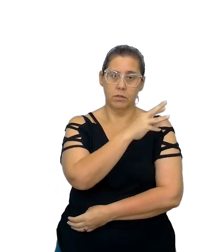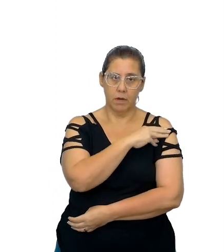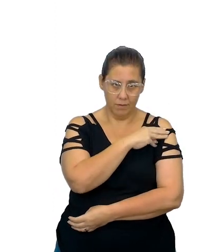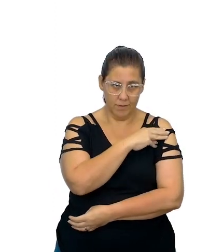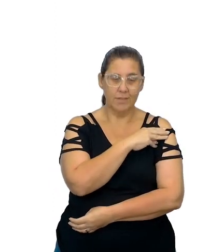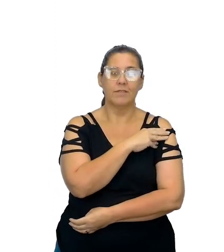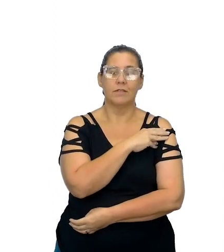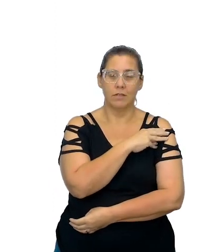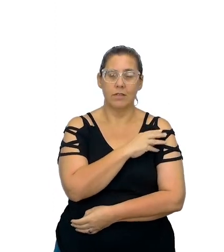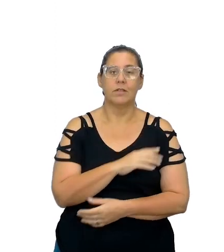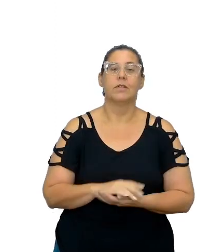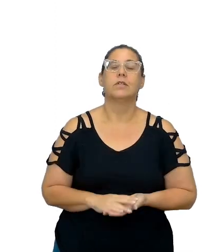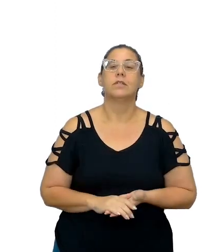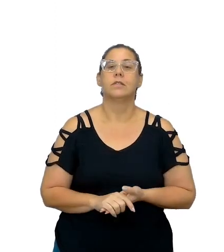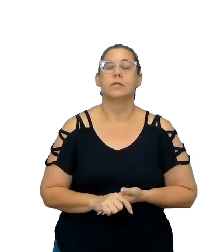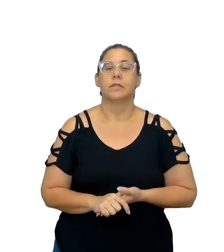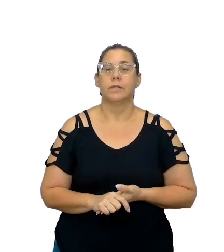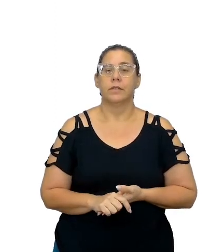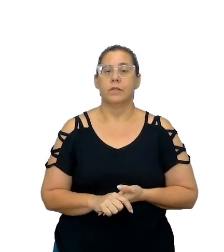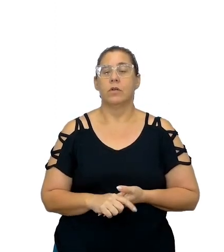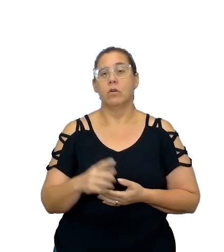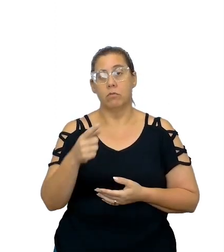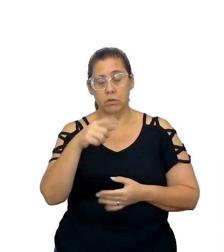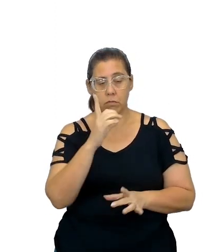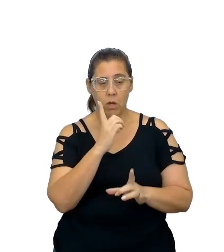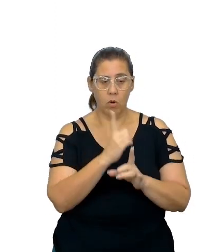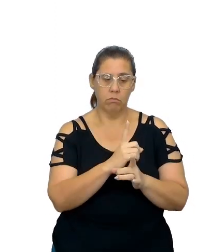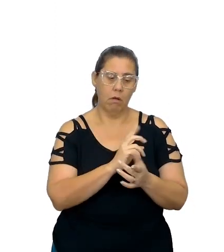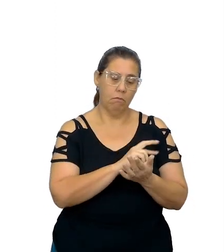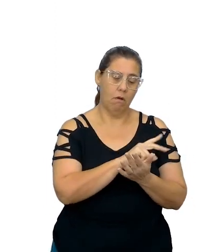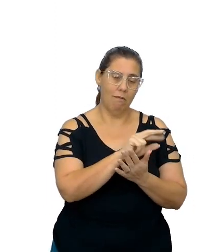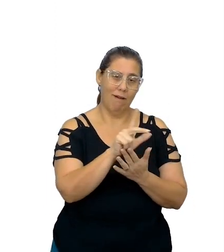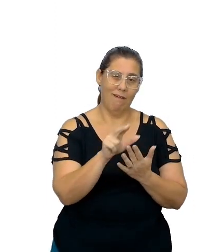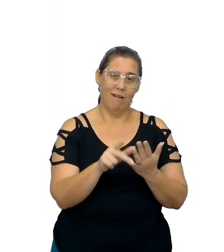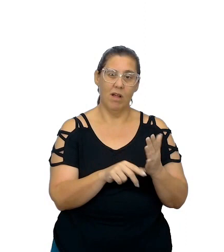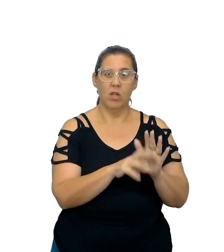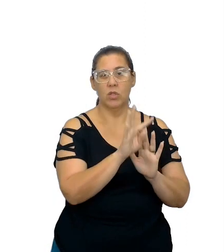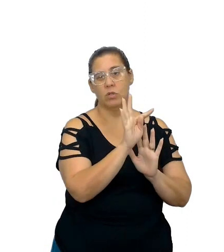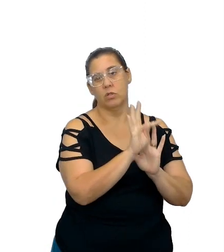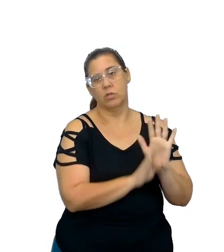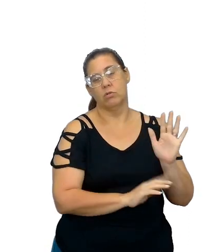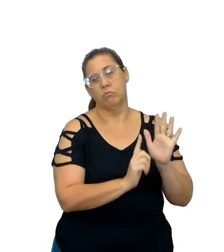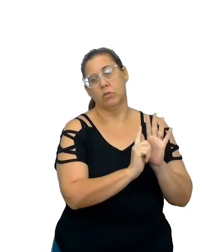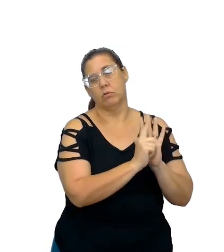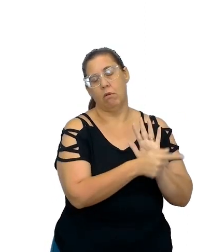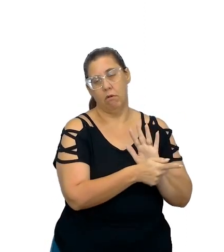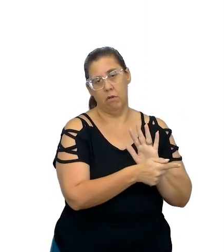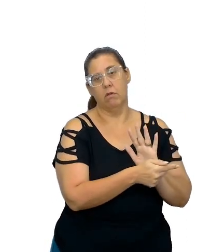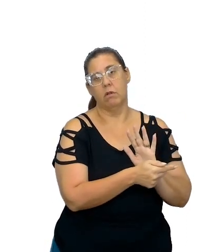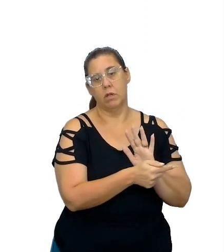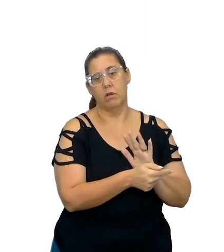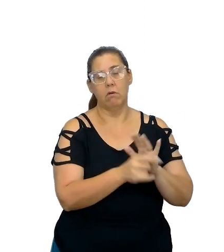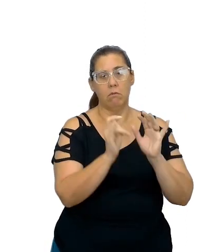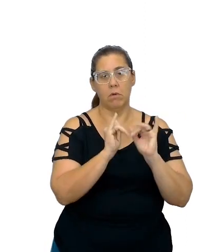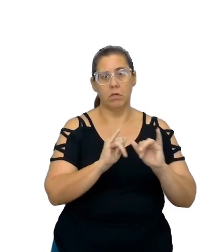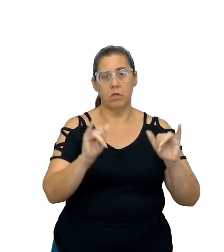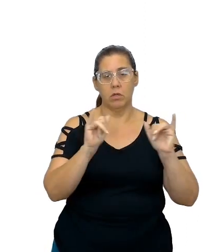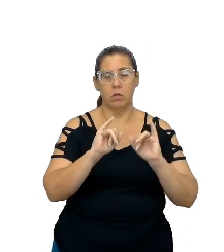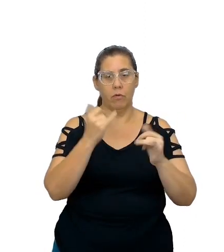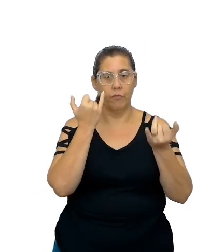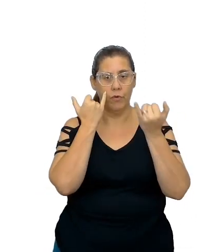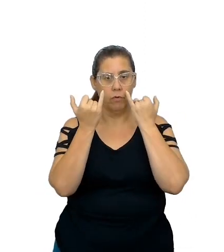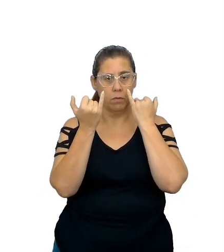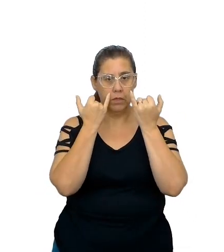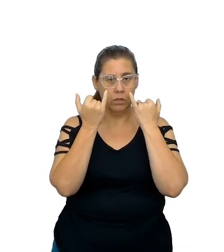é, nas 3 séries do ensino médio, você vai encontrar vários gêneros textuais, e o estudo com esses gêneros narrativos,